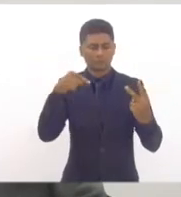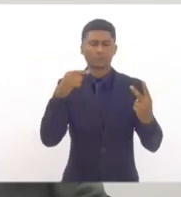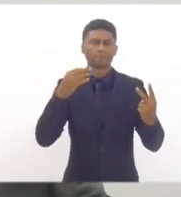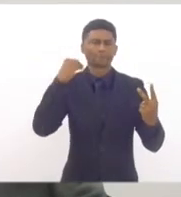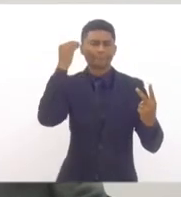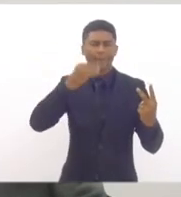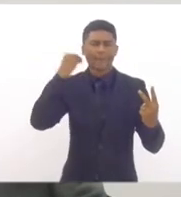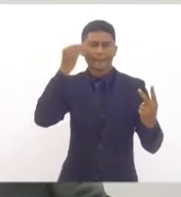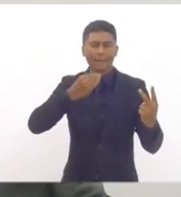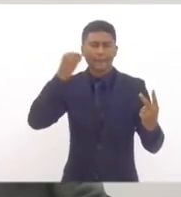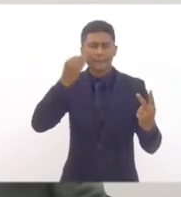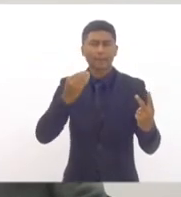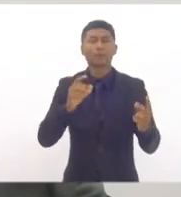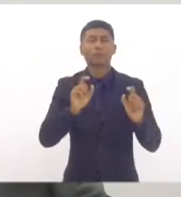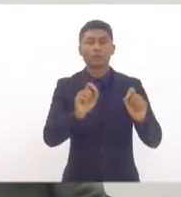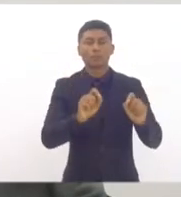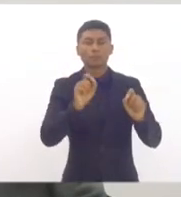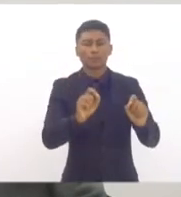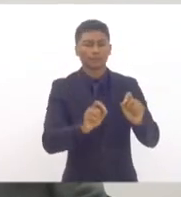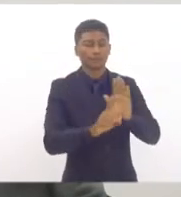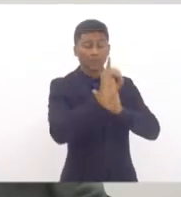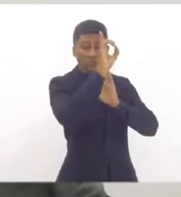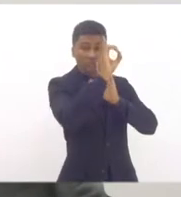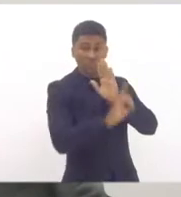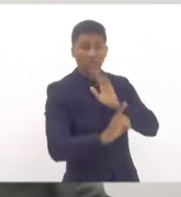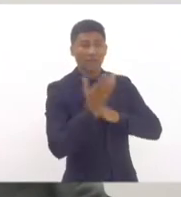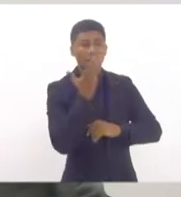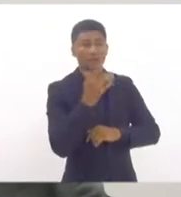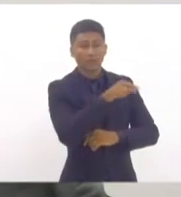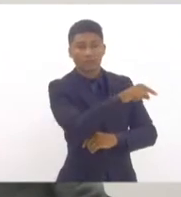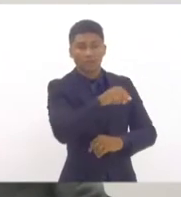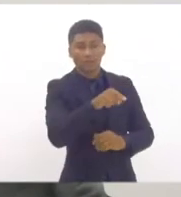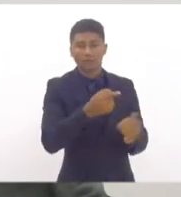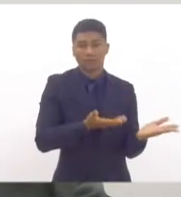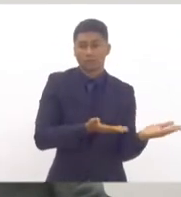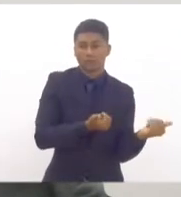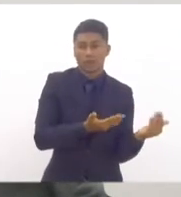campo da defesa dos direitos da criança e do adolescente, e, portanto,